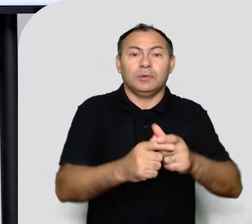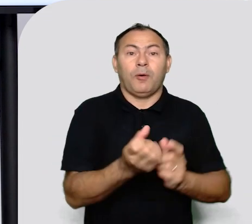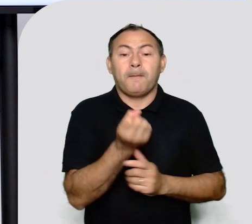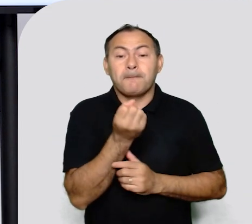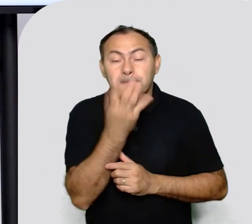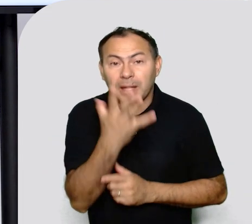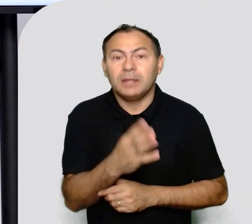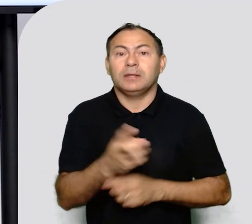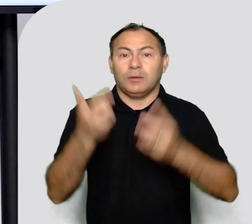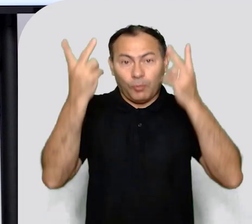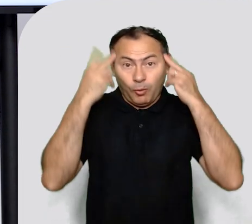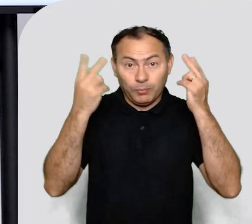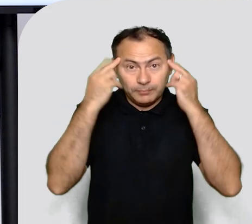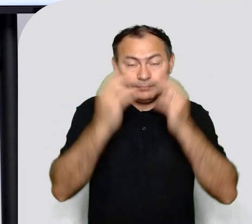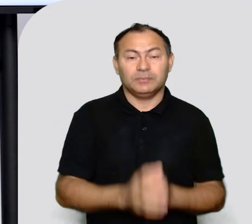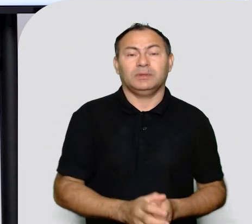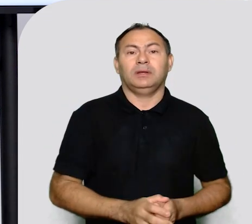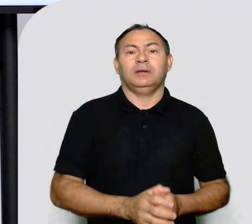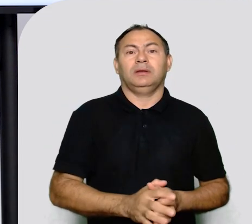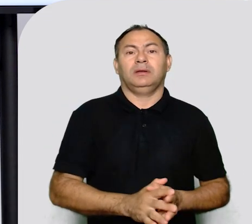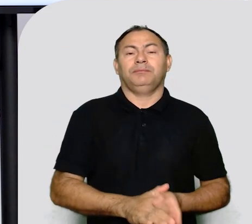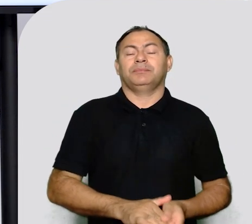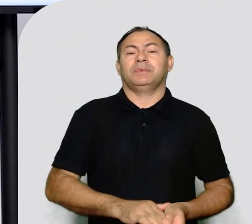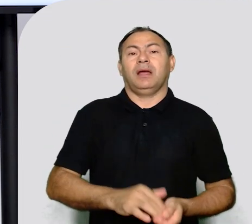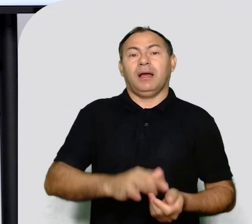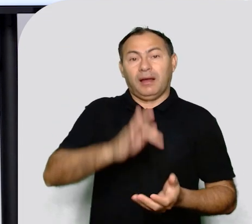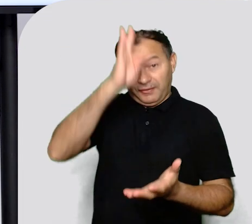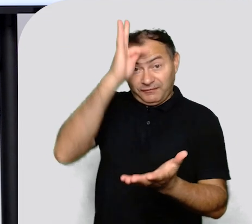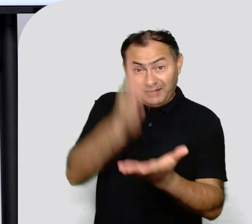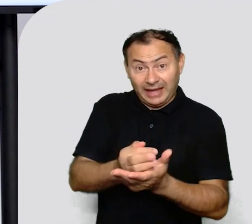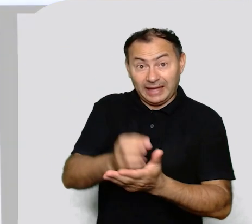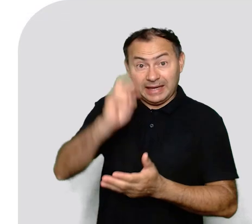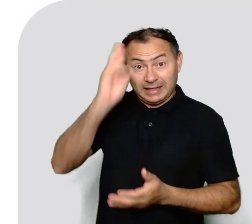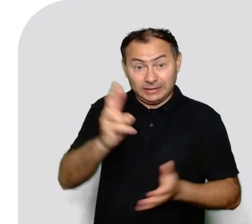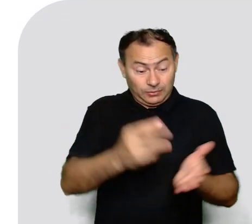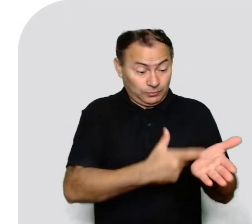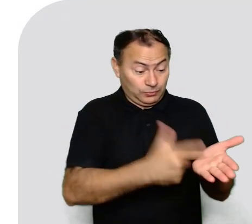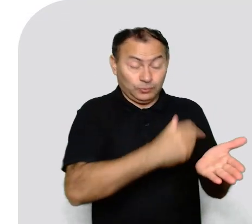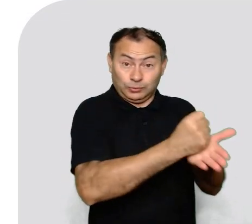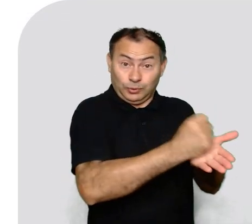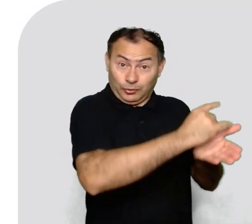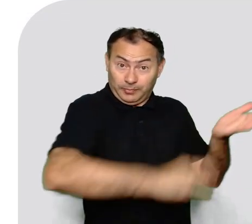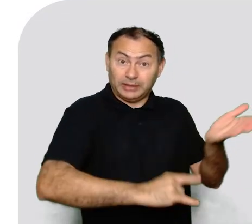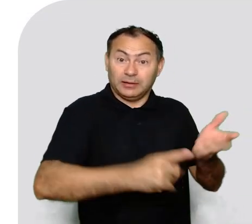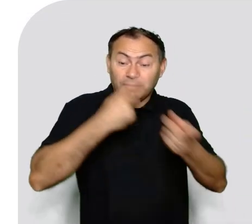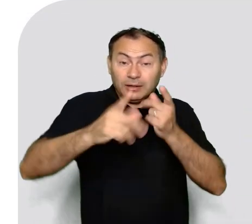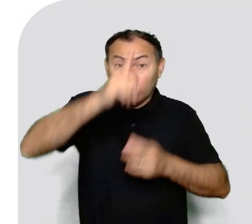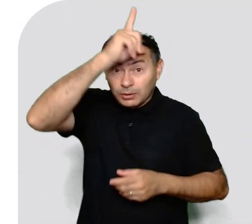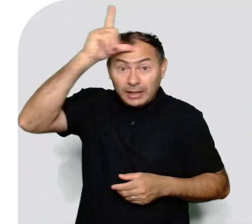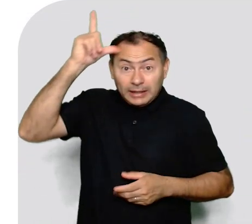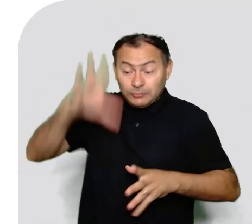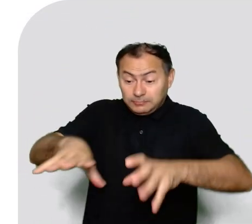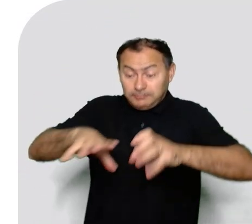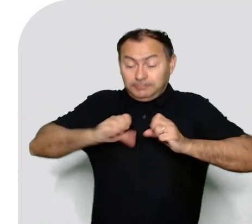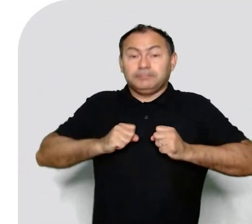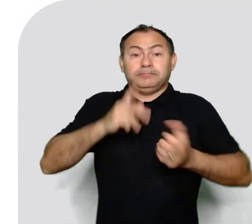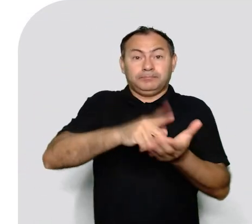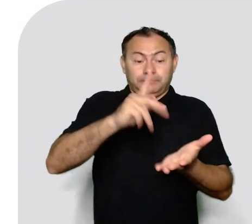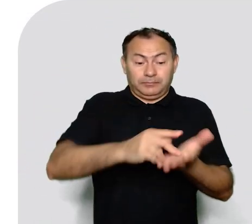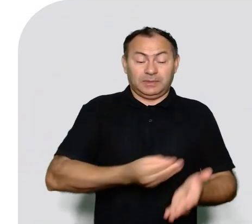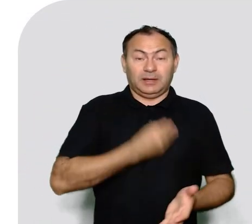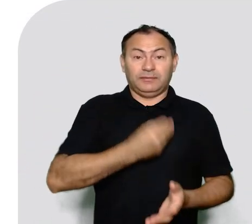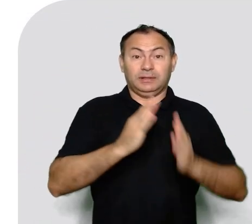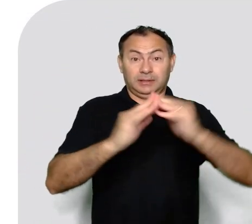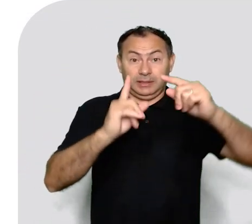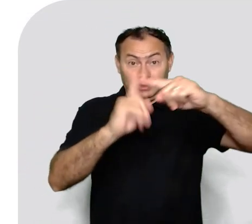ao bem comum. A Gaudium et Spes explica: os leigos que devem tomar parte ativa da